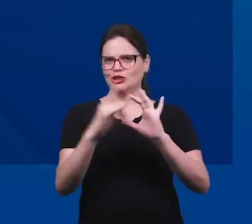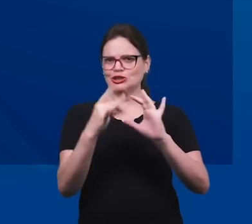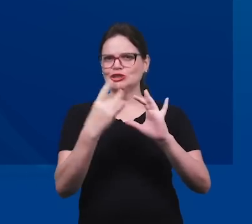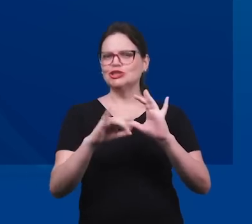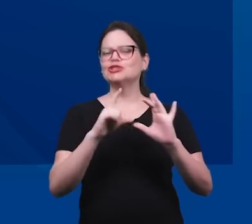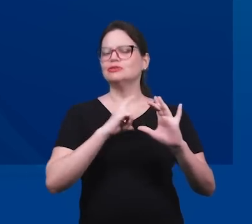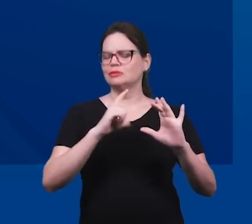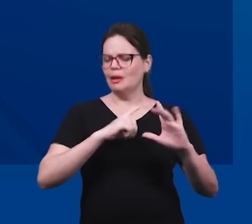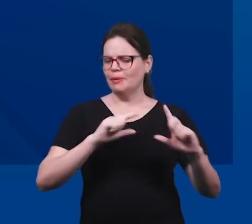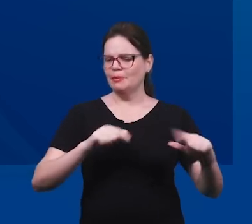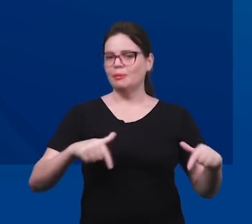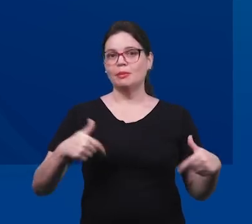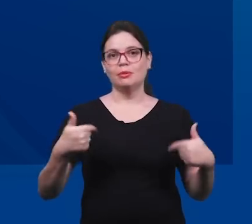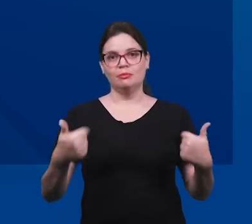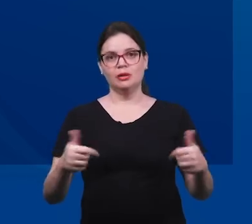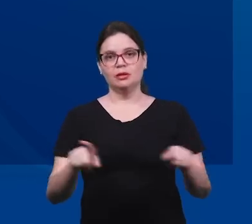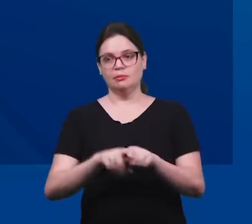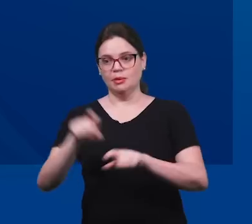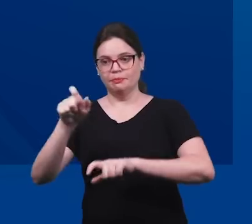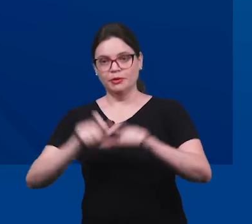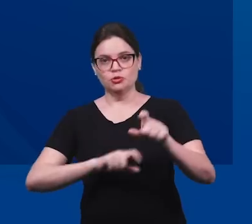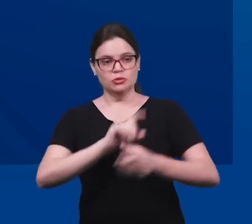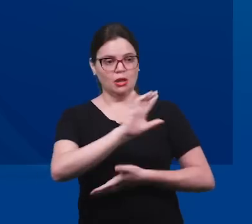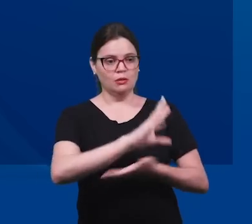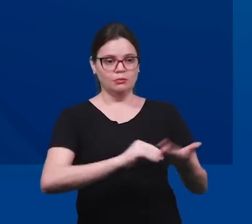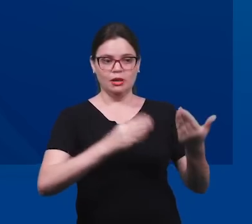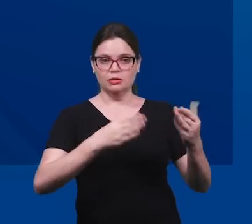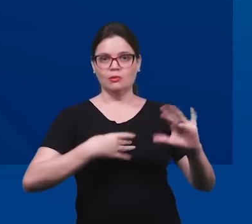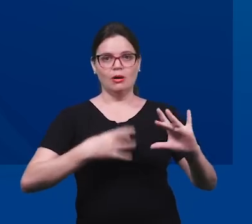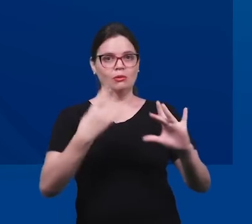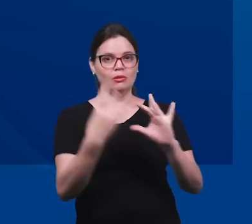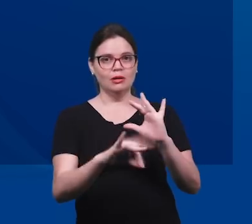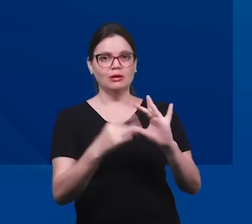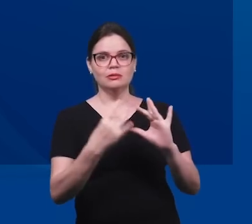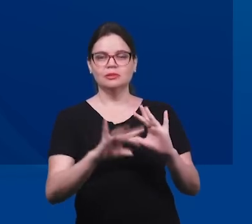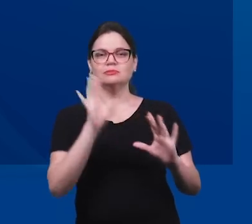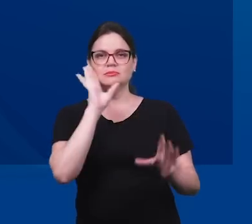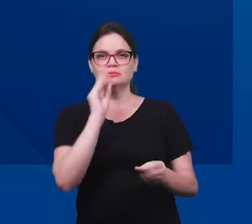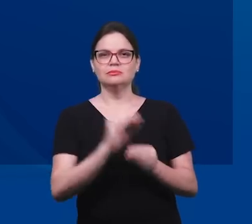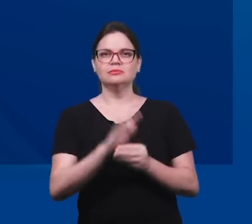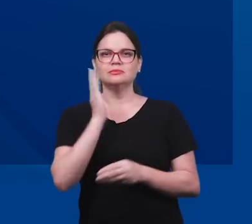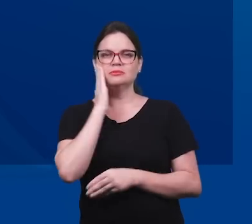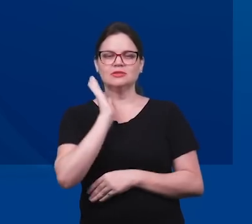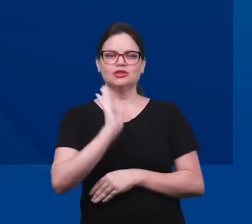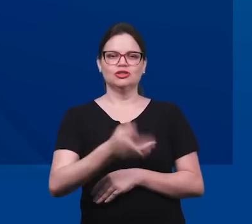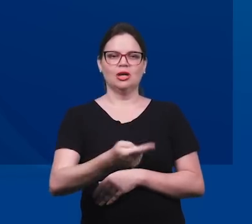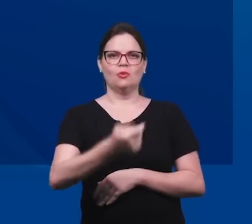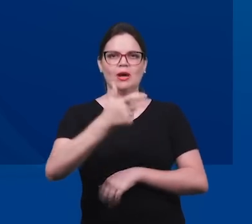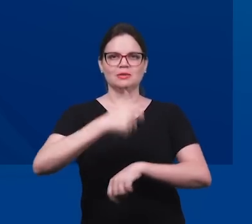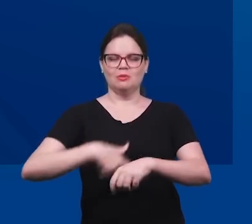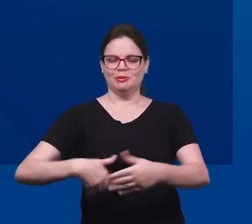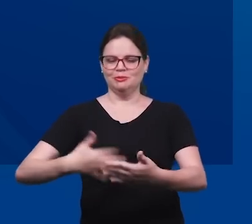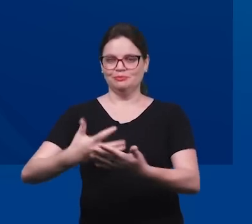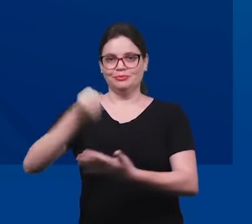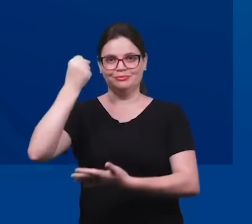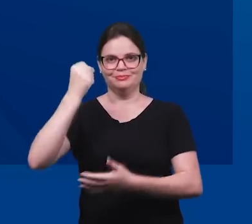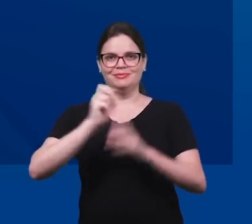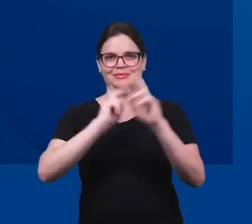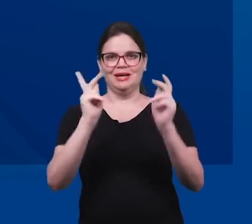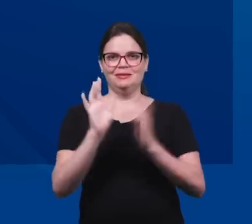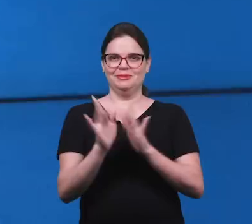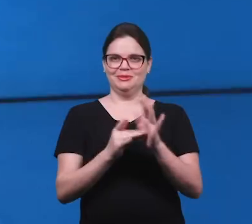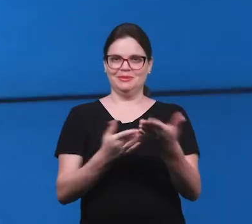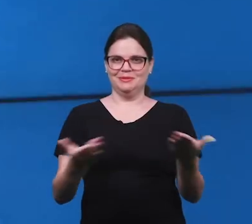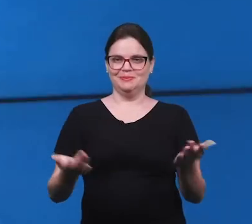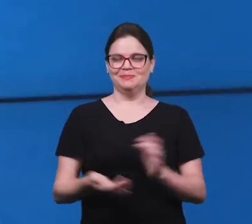agora muitos se têm feito anticristo, por onde conhecemos que já é a última hora. A paz do